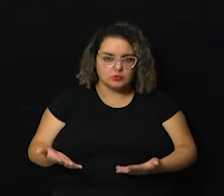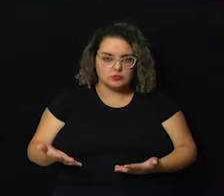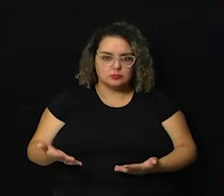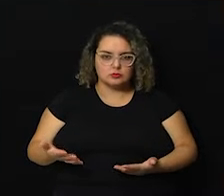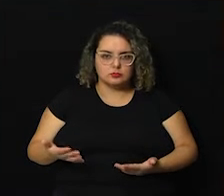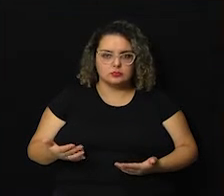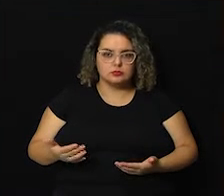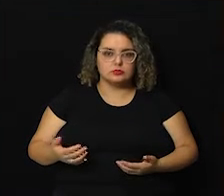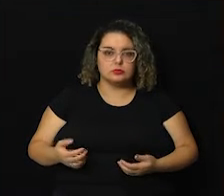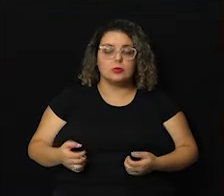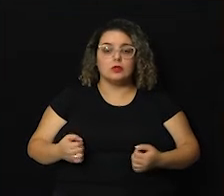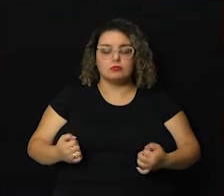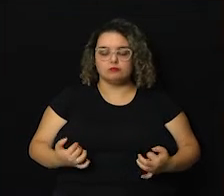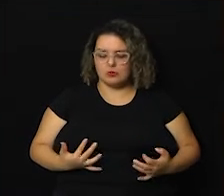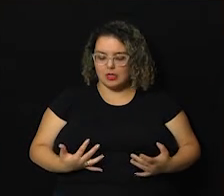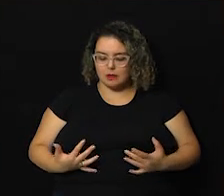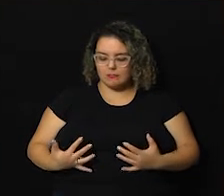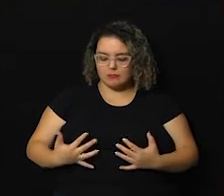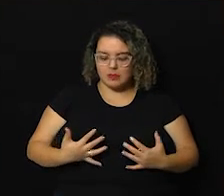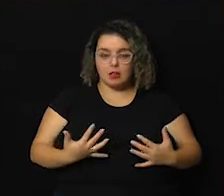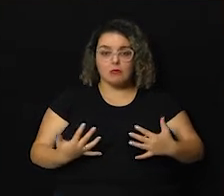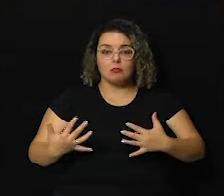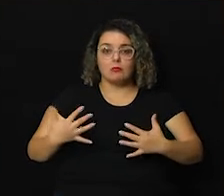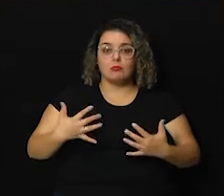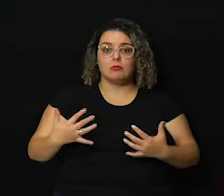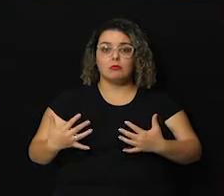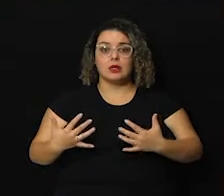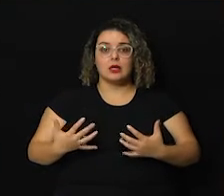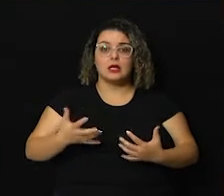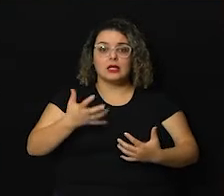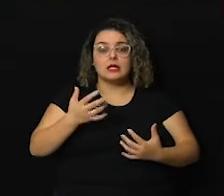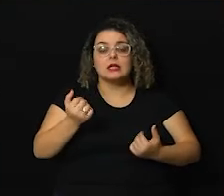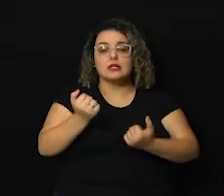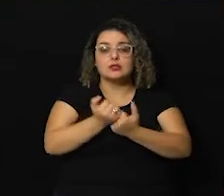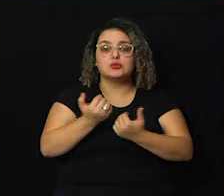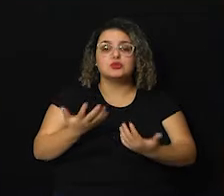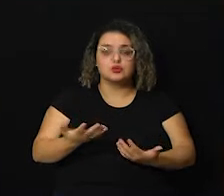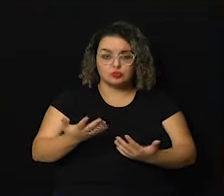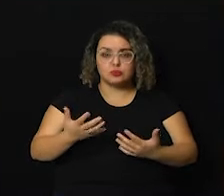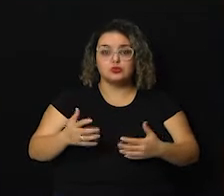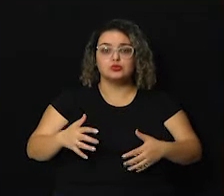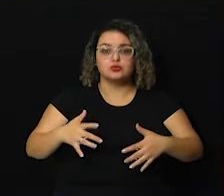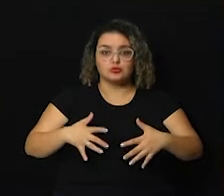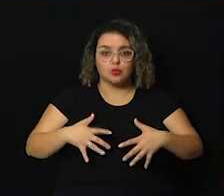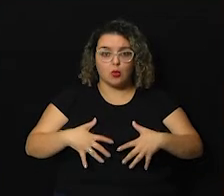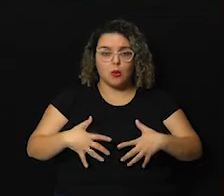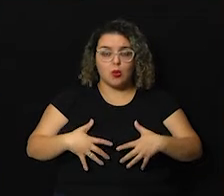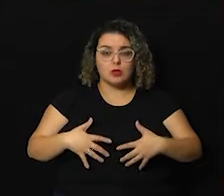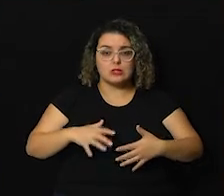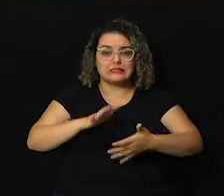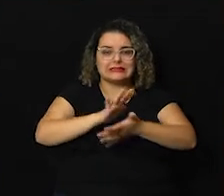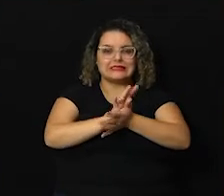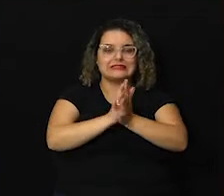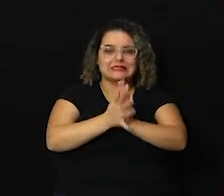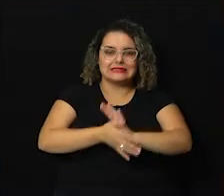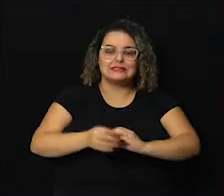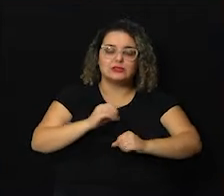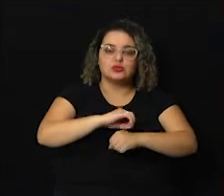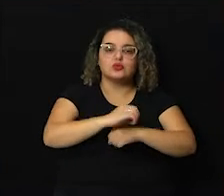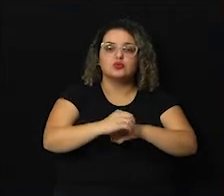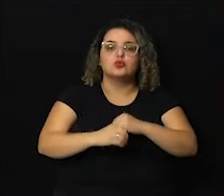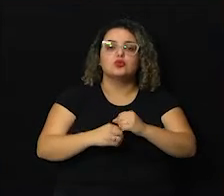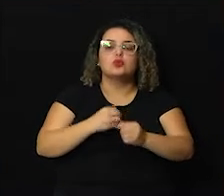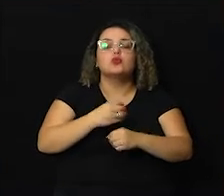e elas vão ocupando o espaço anatômico daquela estrutura e destruindo as células que estão ao largo. Né? Então, qual